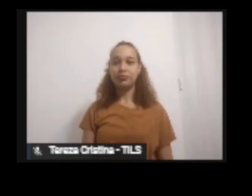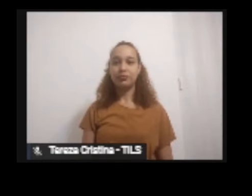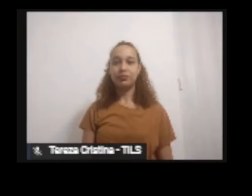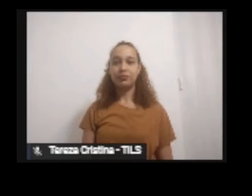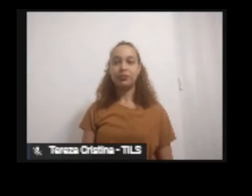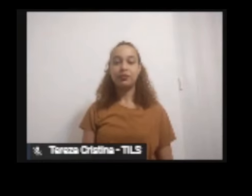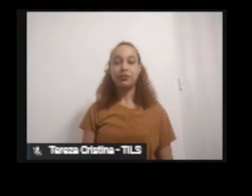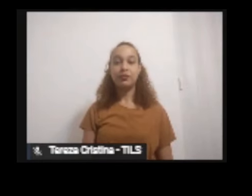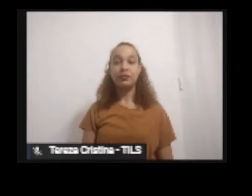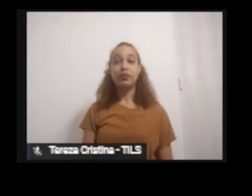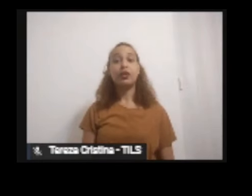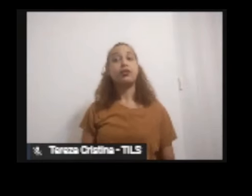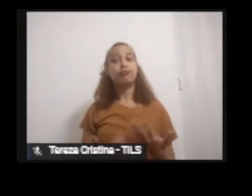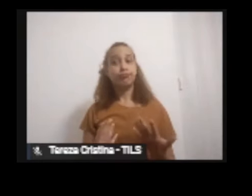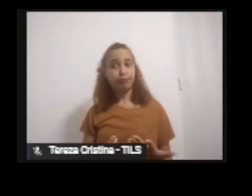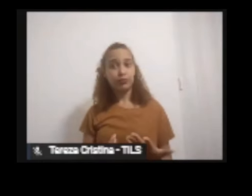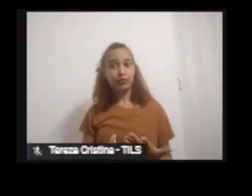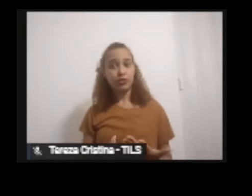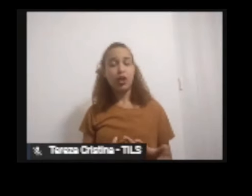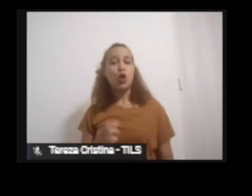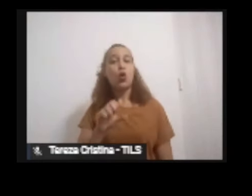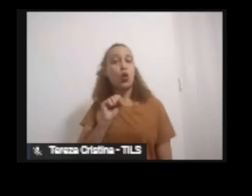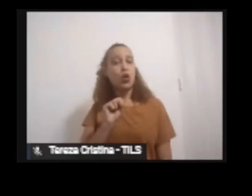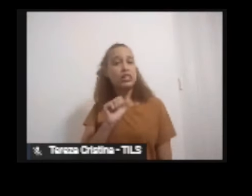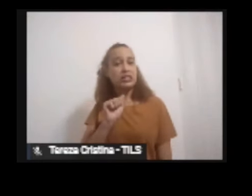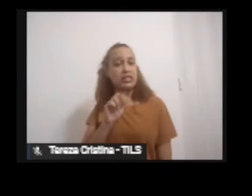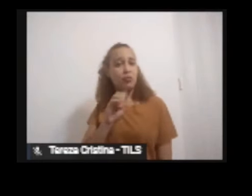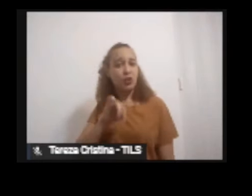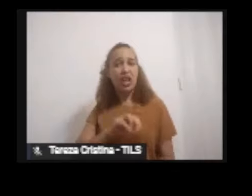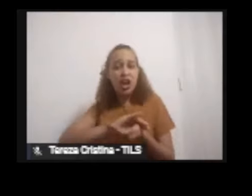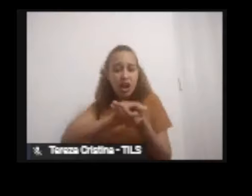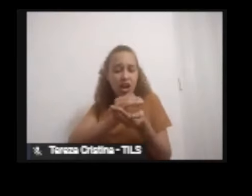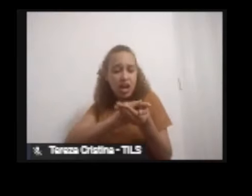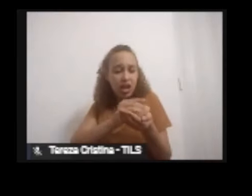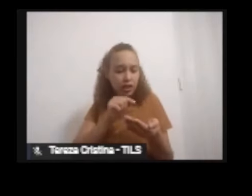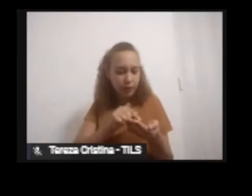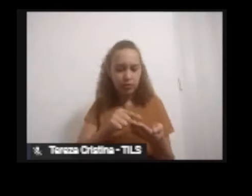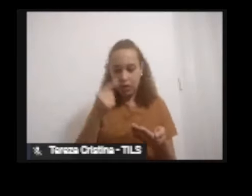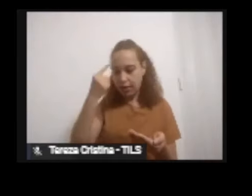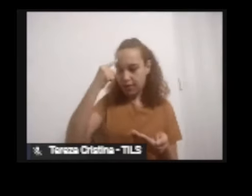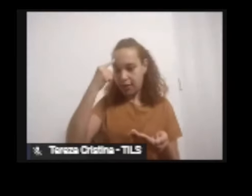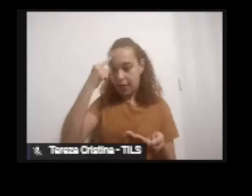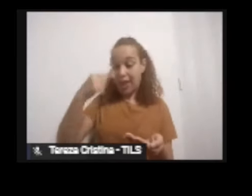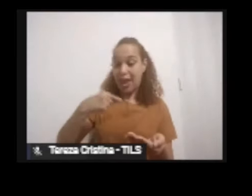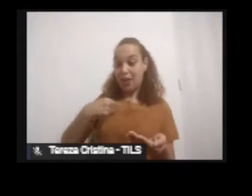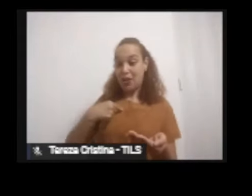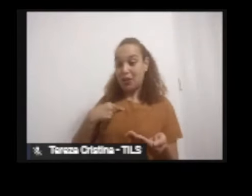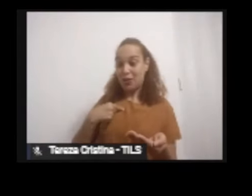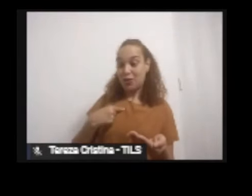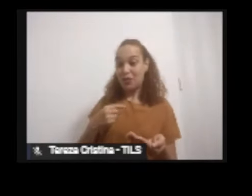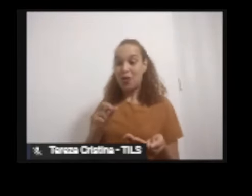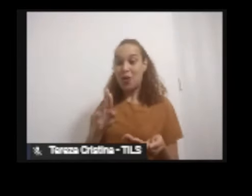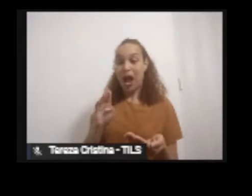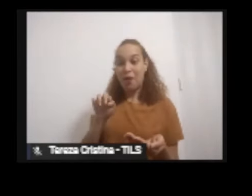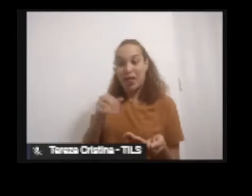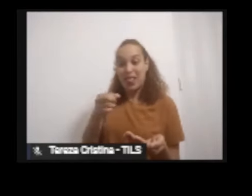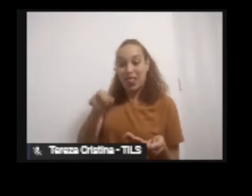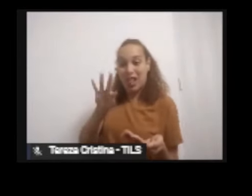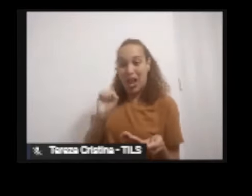Por causa do nome, o sabonete jurou que era um rabanete e saiu correndo para a feira sem deixar